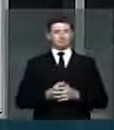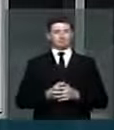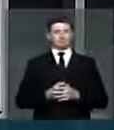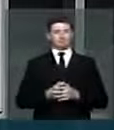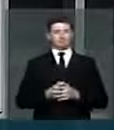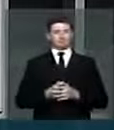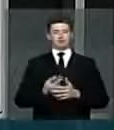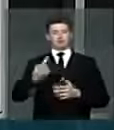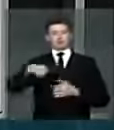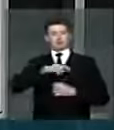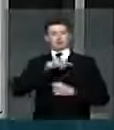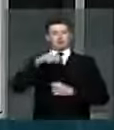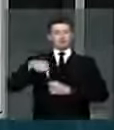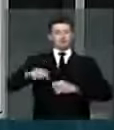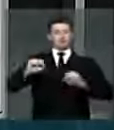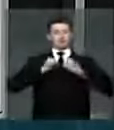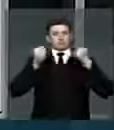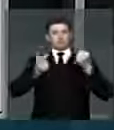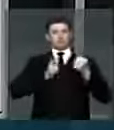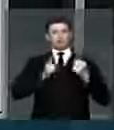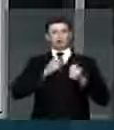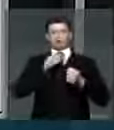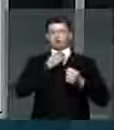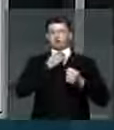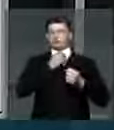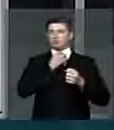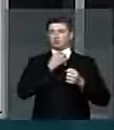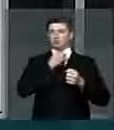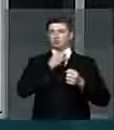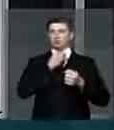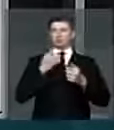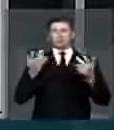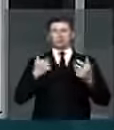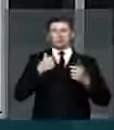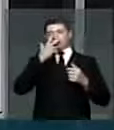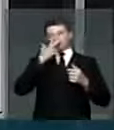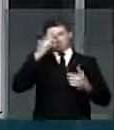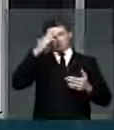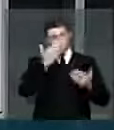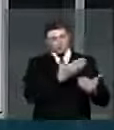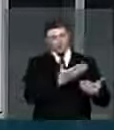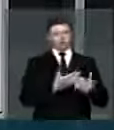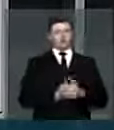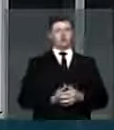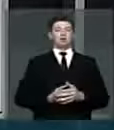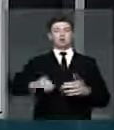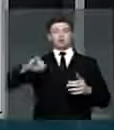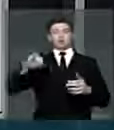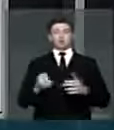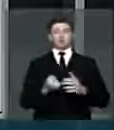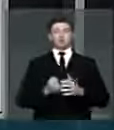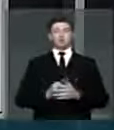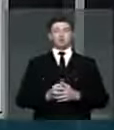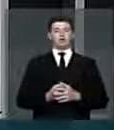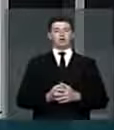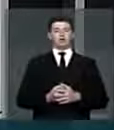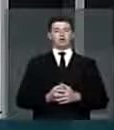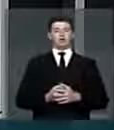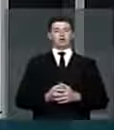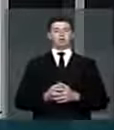até nós aqui dentro, indignados. De maneira que eu agradeço esta oportunidade e espero